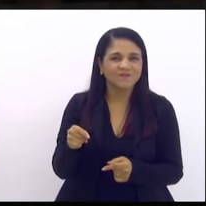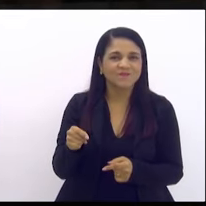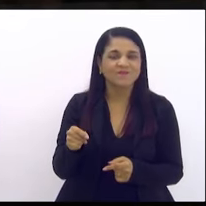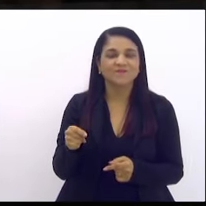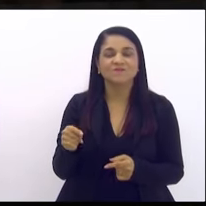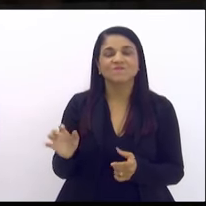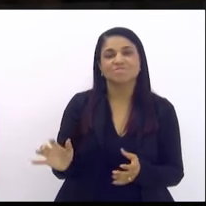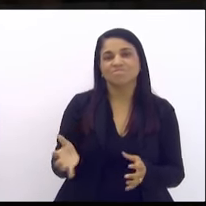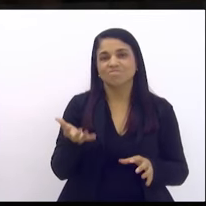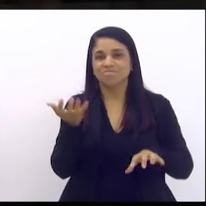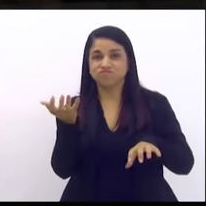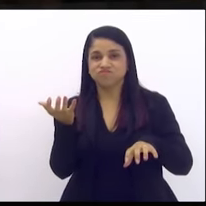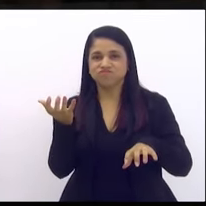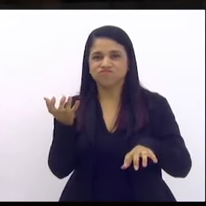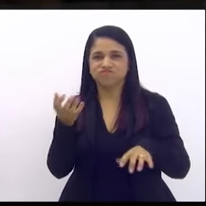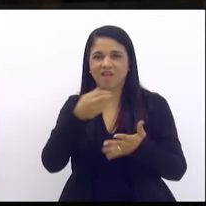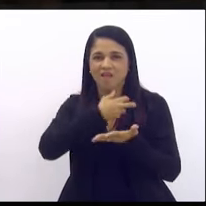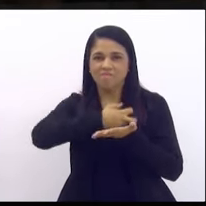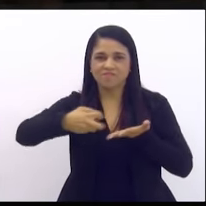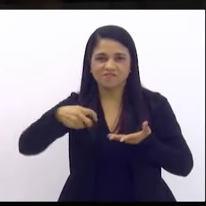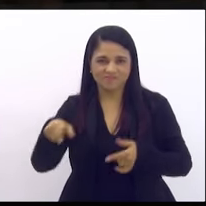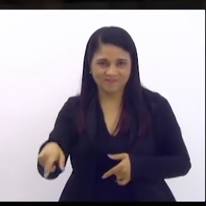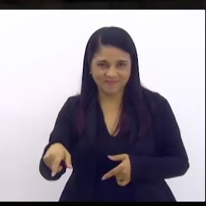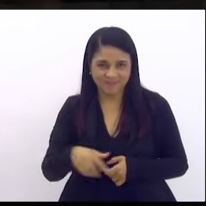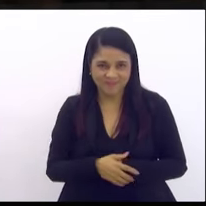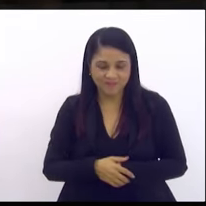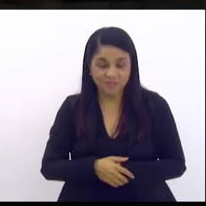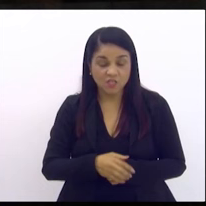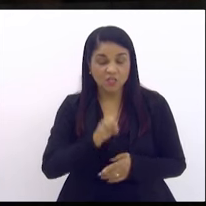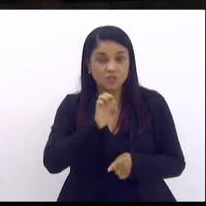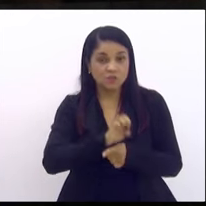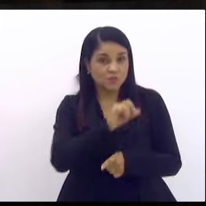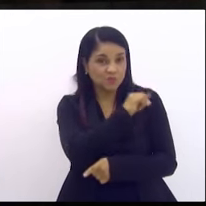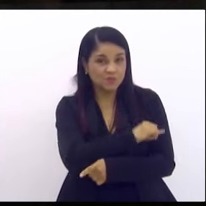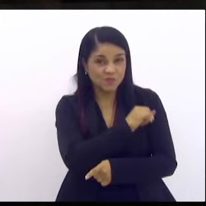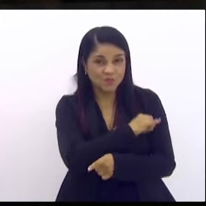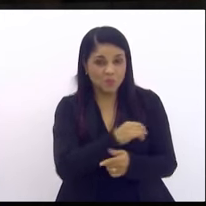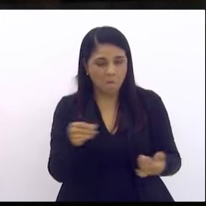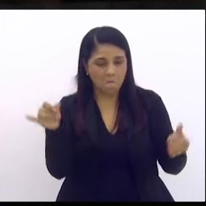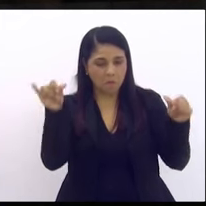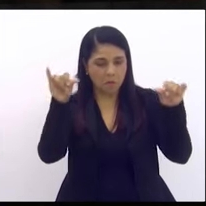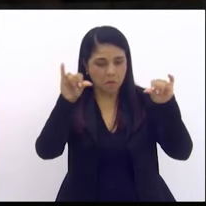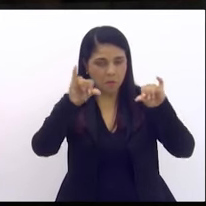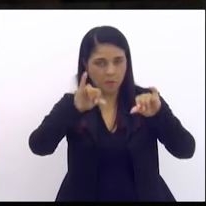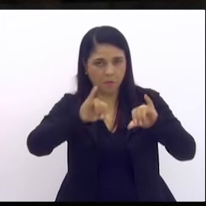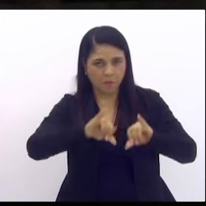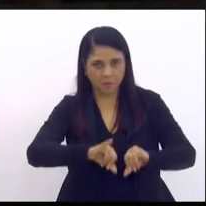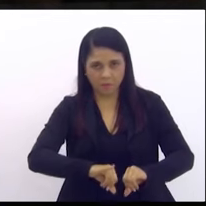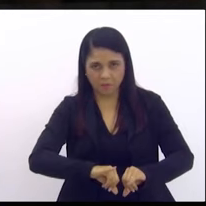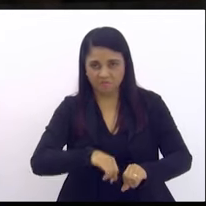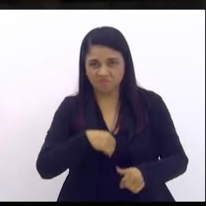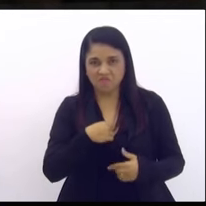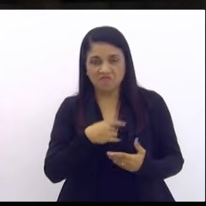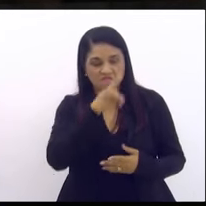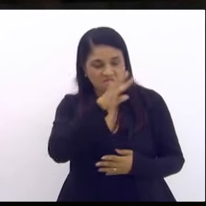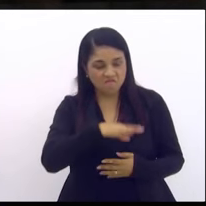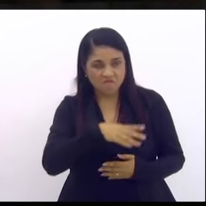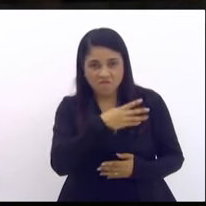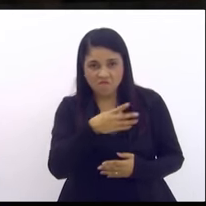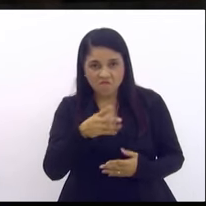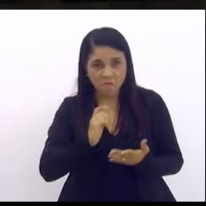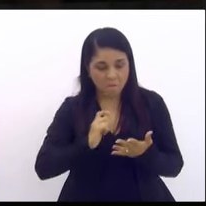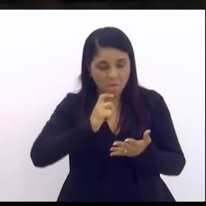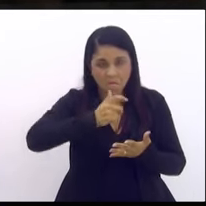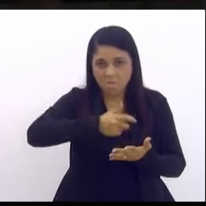Janeiro entrou num buraco sem fundo nem folha de pagamento